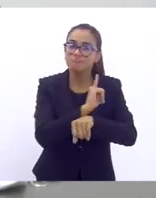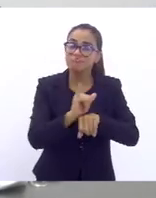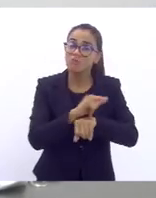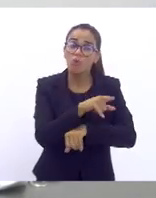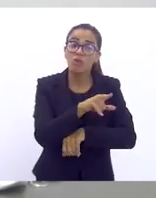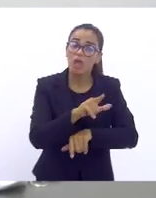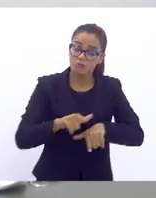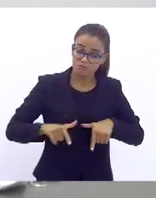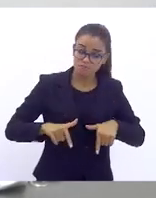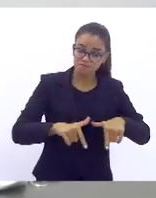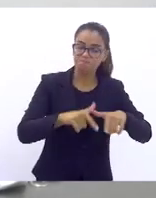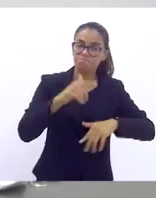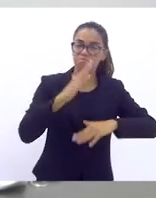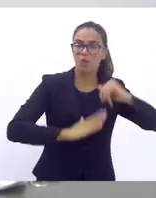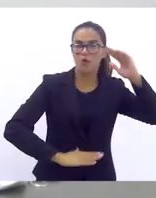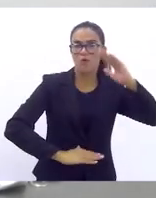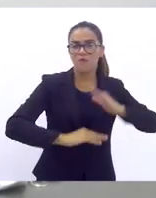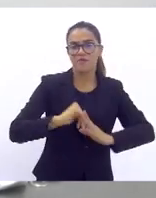profissionais